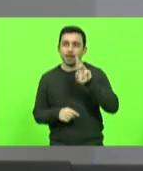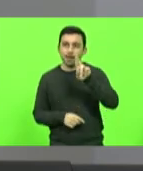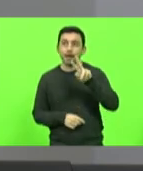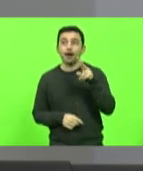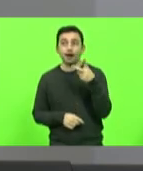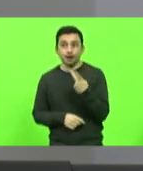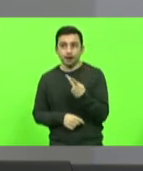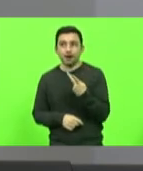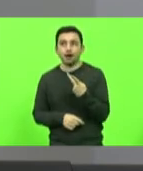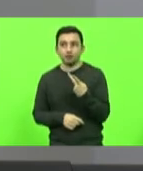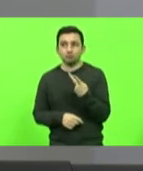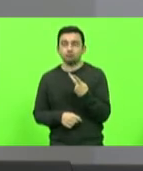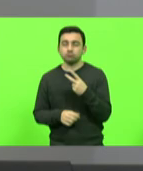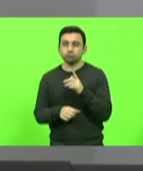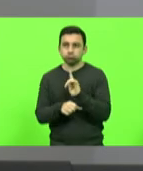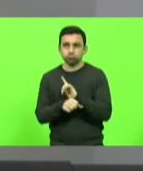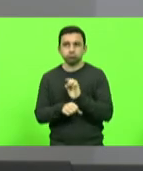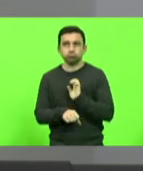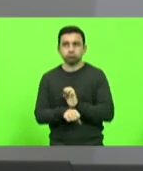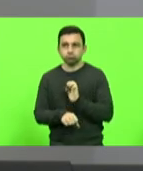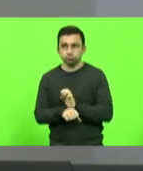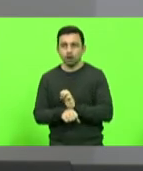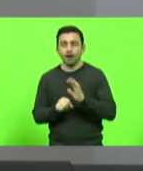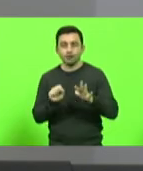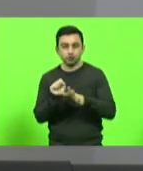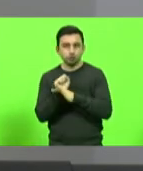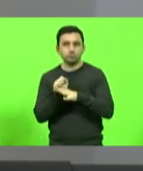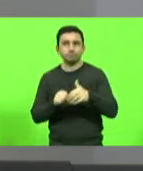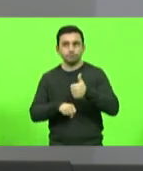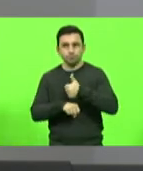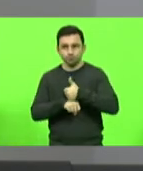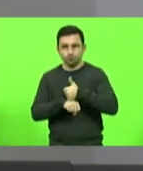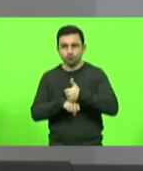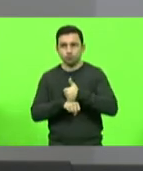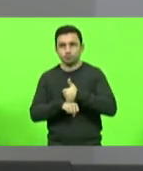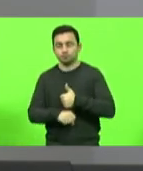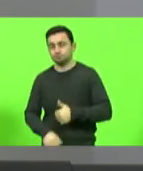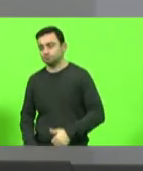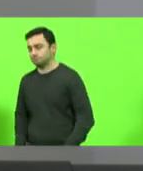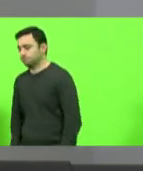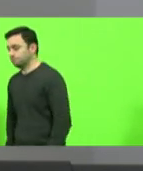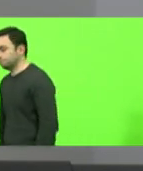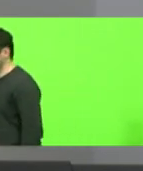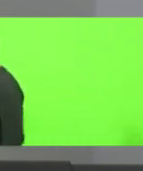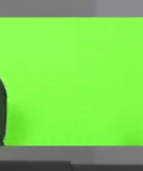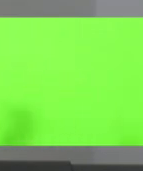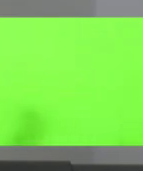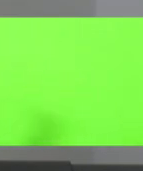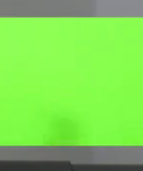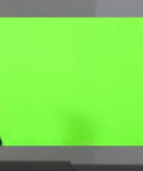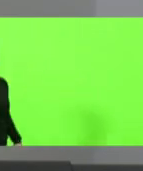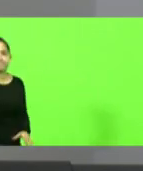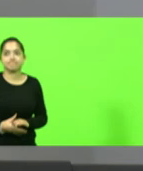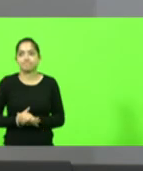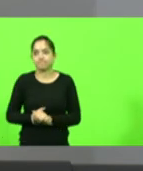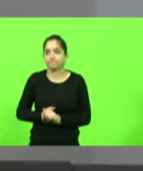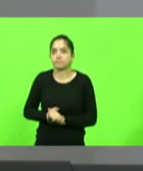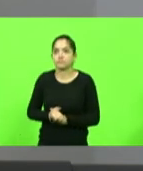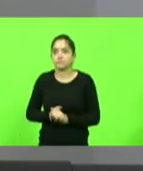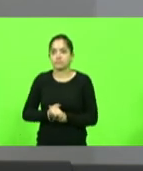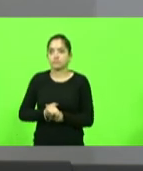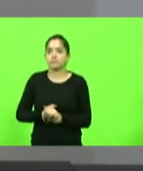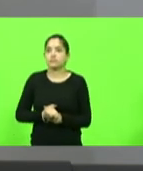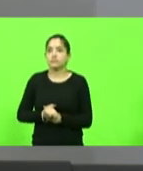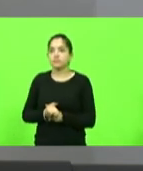gestão estadual, a garantia de profissionais, eu entendo assim, concursados, né, para coordenar, para